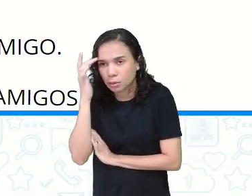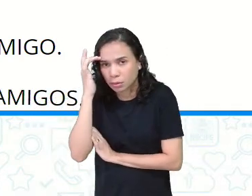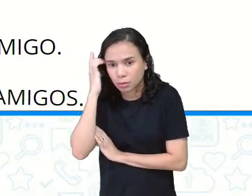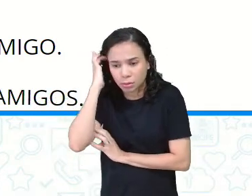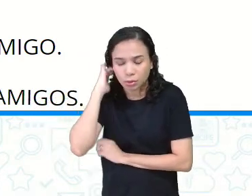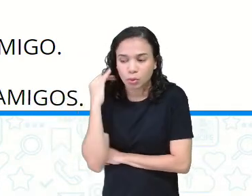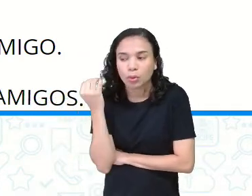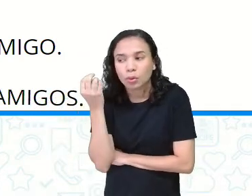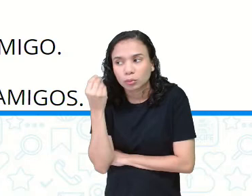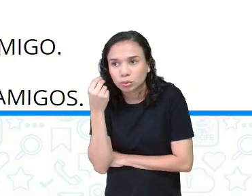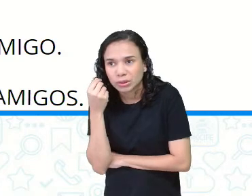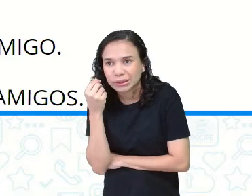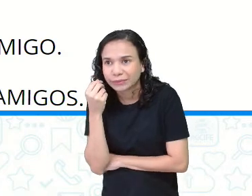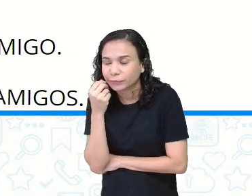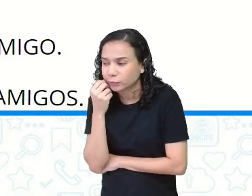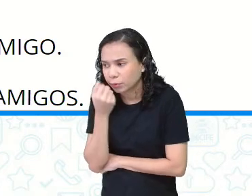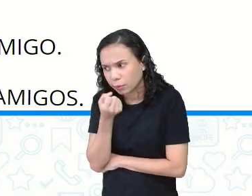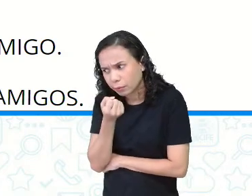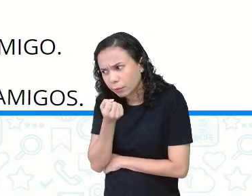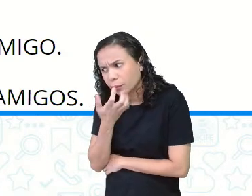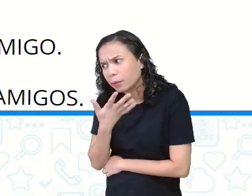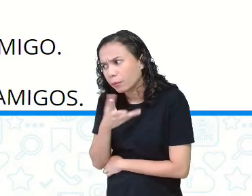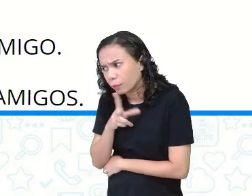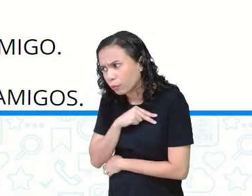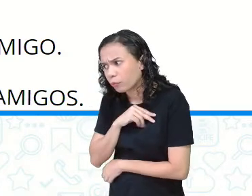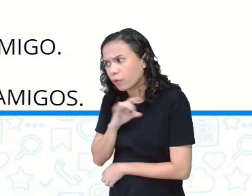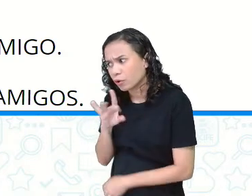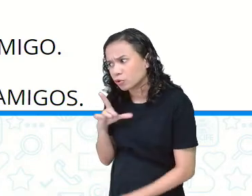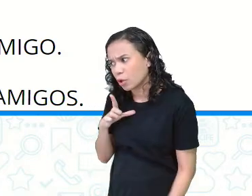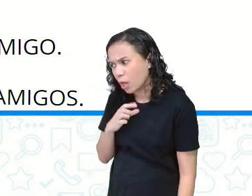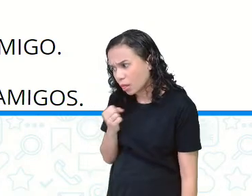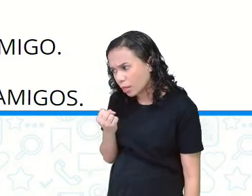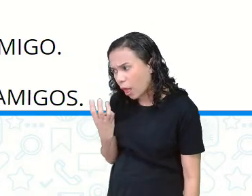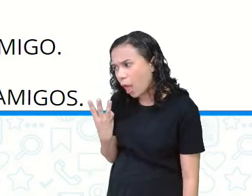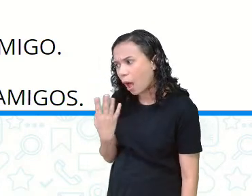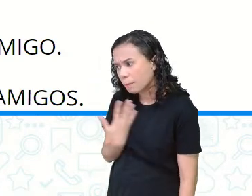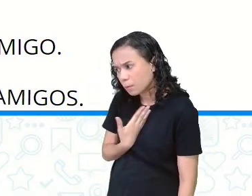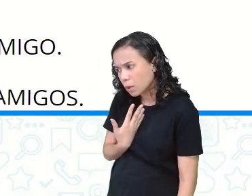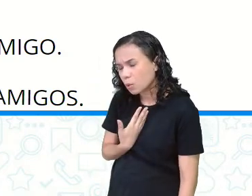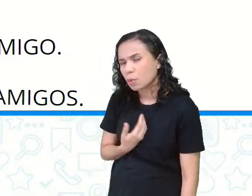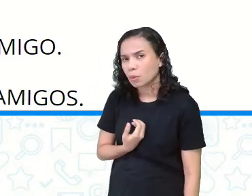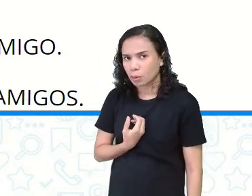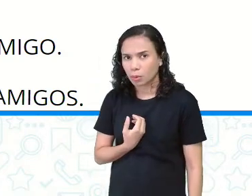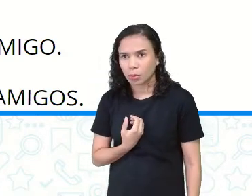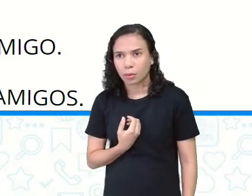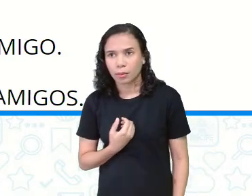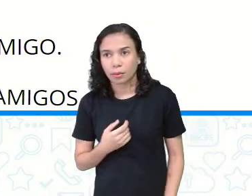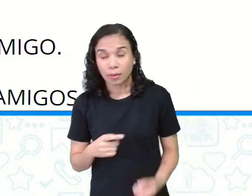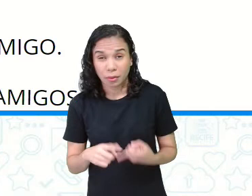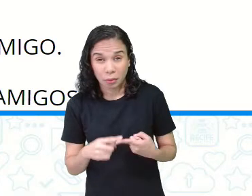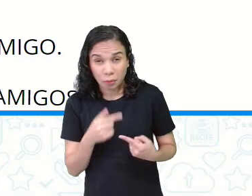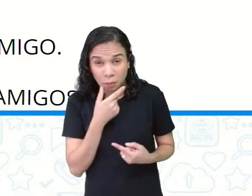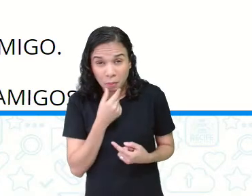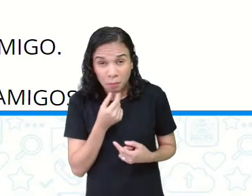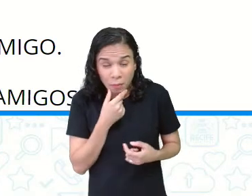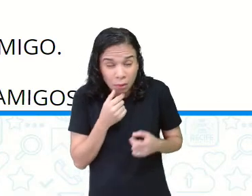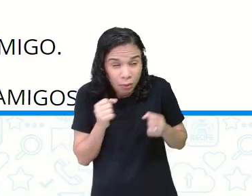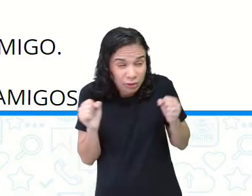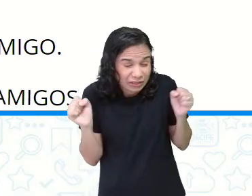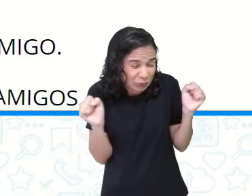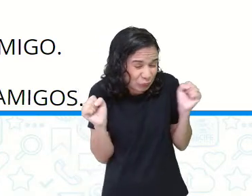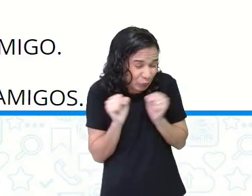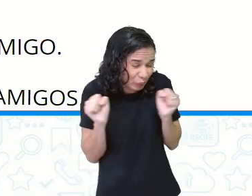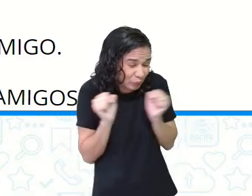do amiguinho dela, vê, ainda bem que ela só tem 3, tá? Cascão está aí com